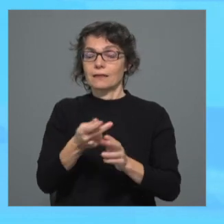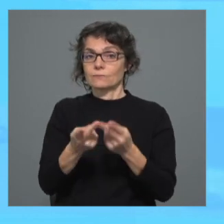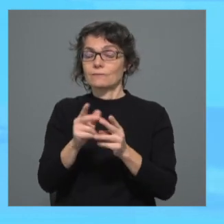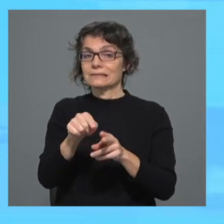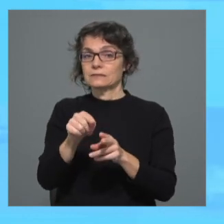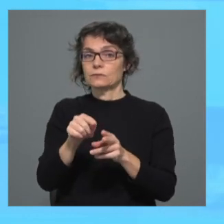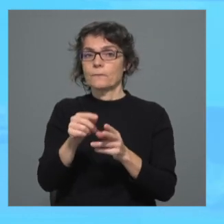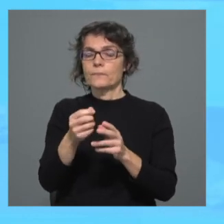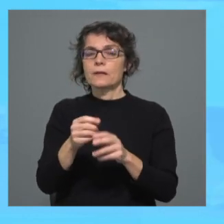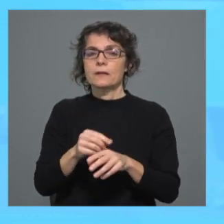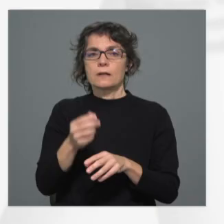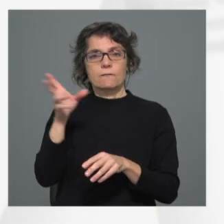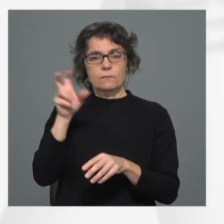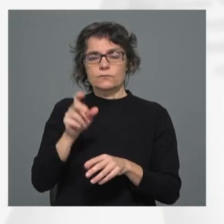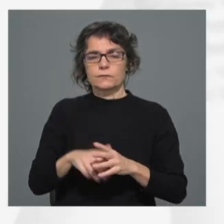escutar esse texto.